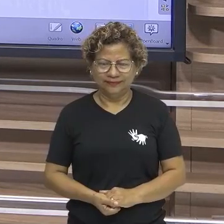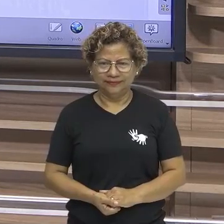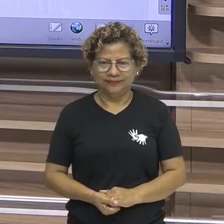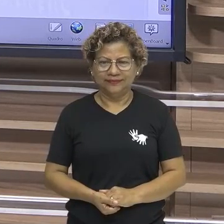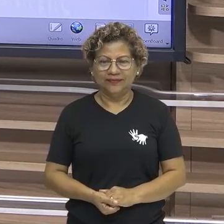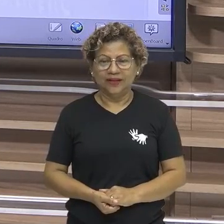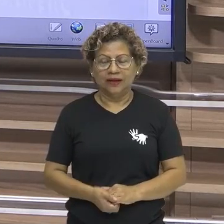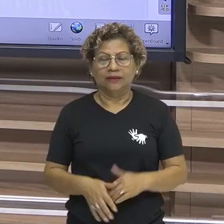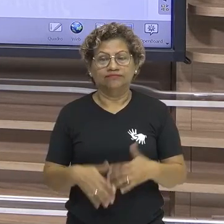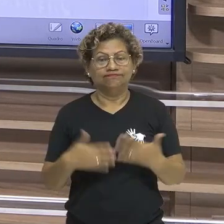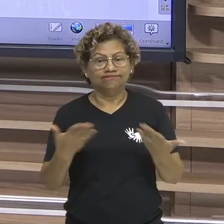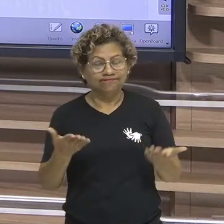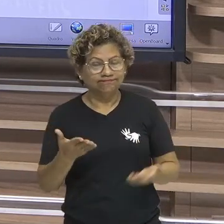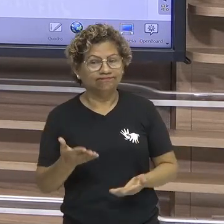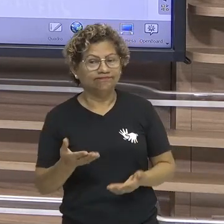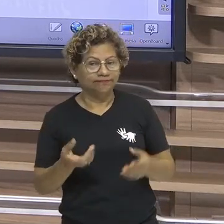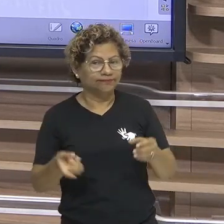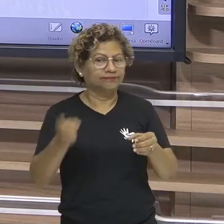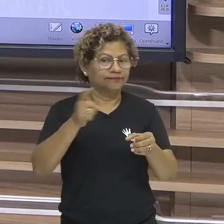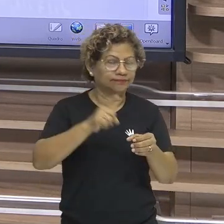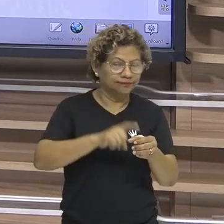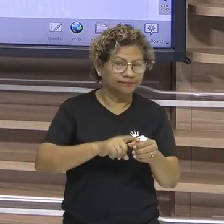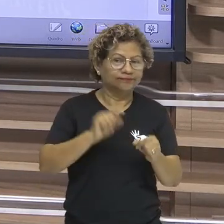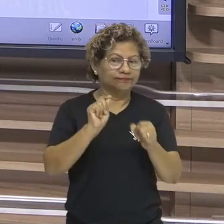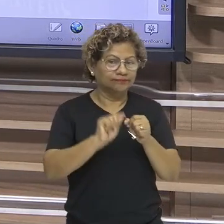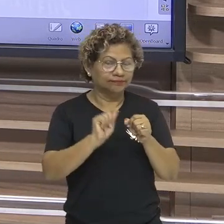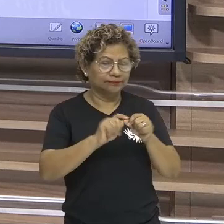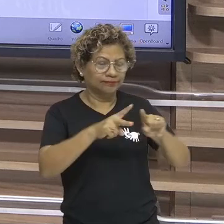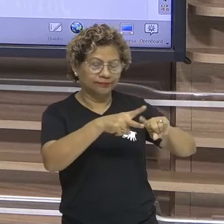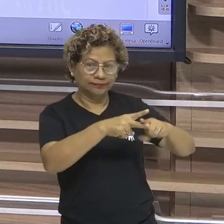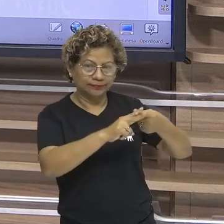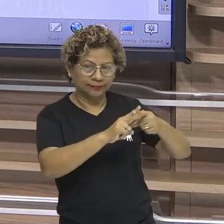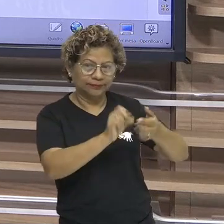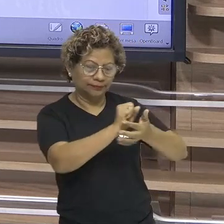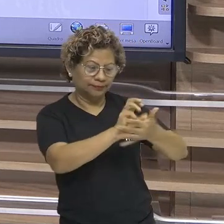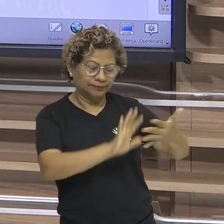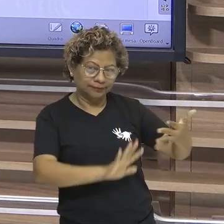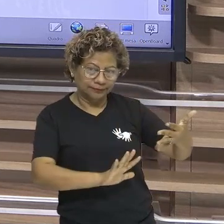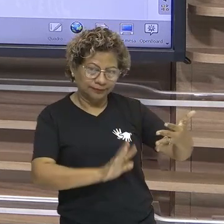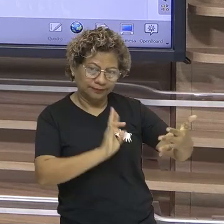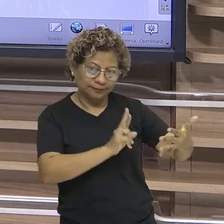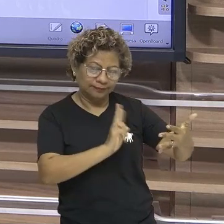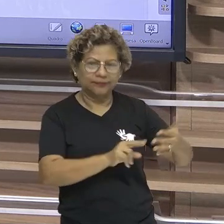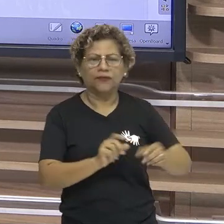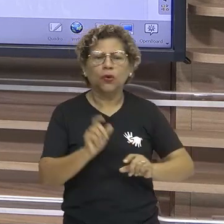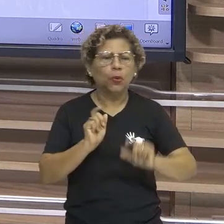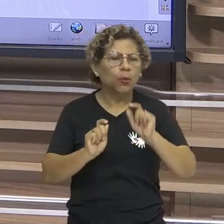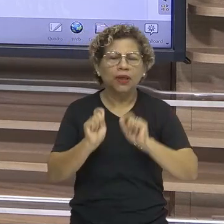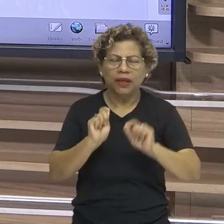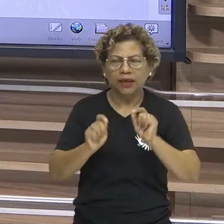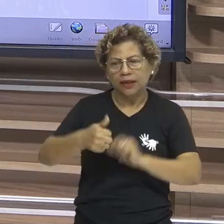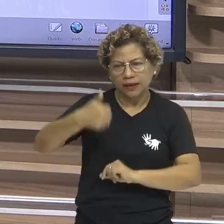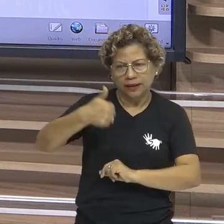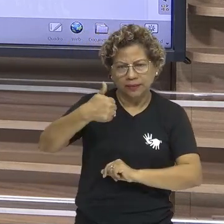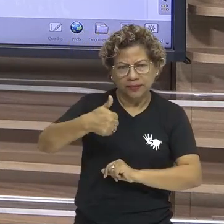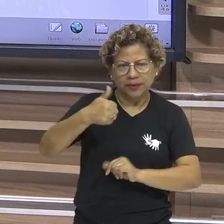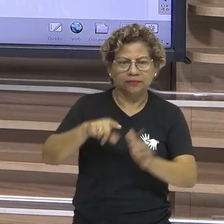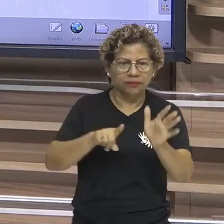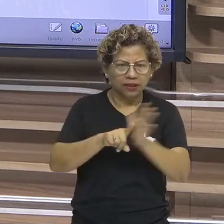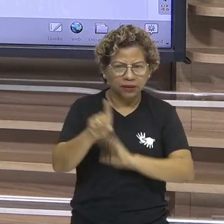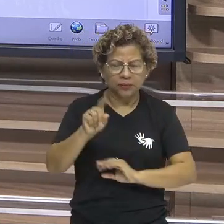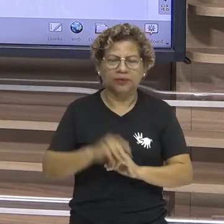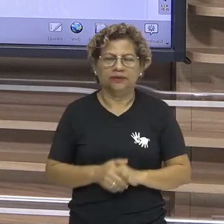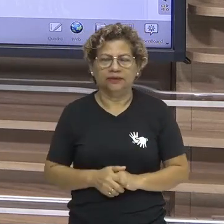Muito bem, pessoal, voltamos para a correção da nossa dinâmica. Então, o que é força resultante, né, pessoal? Nada mais é do que